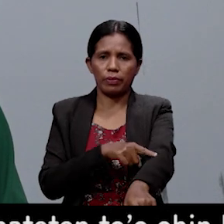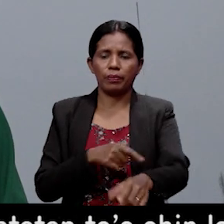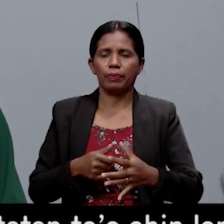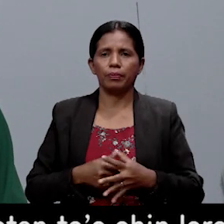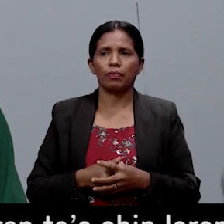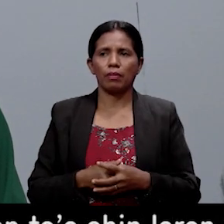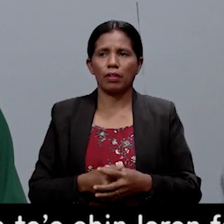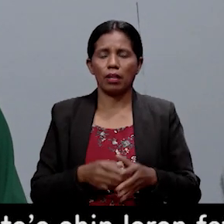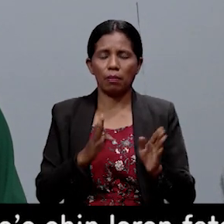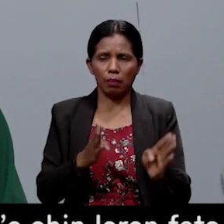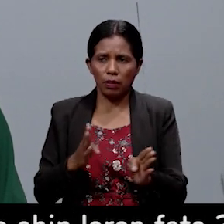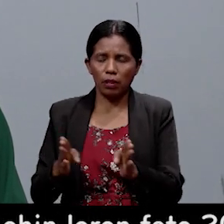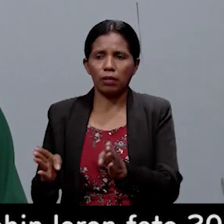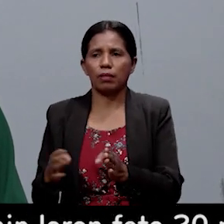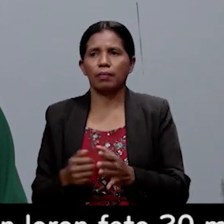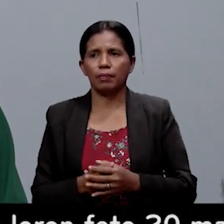Processo ida